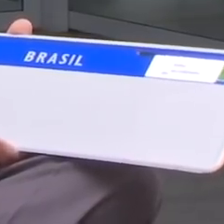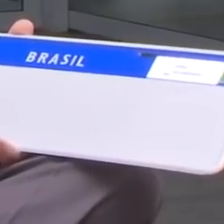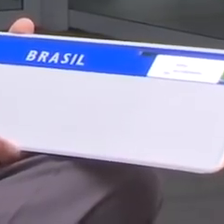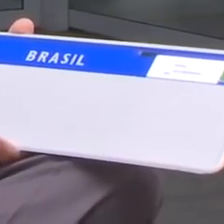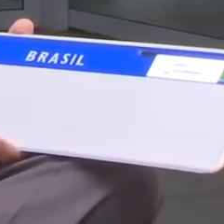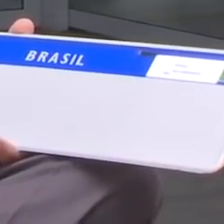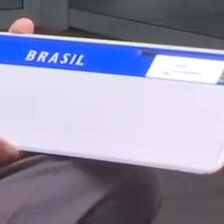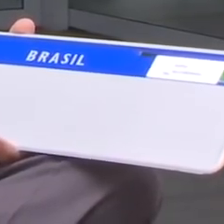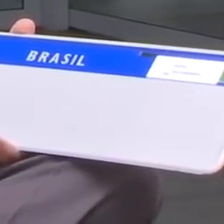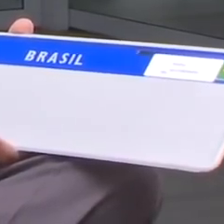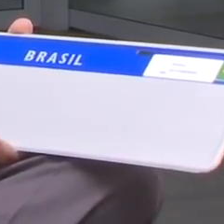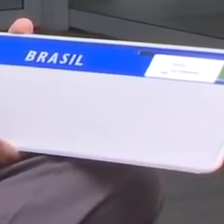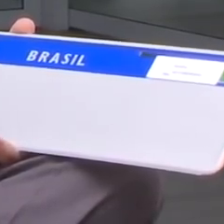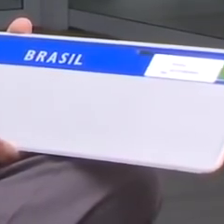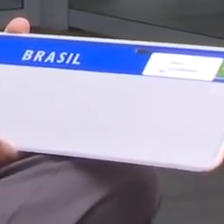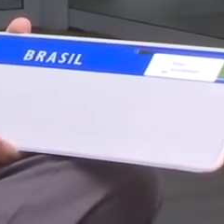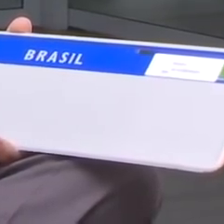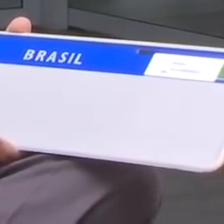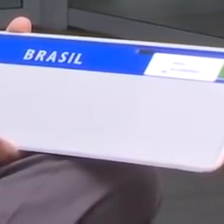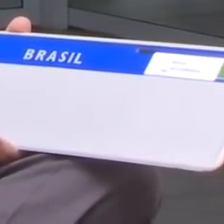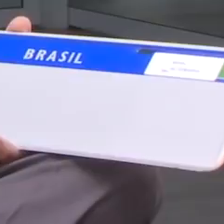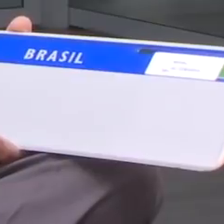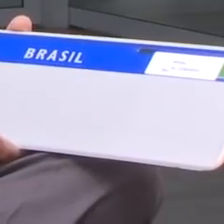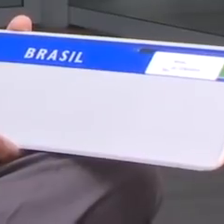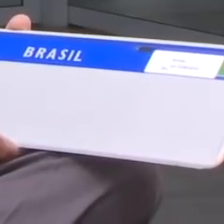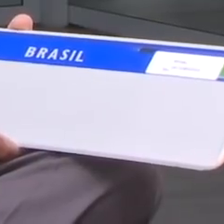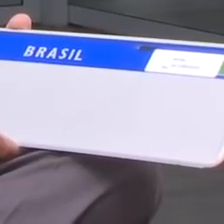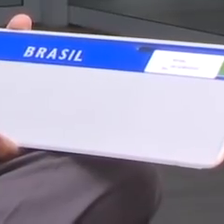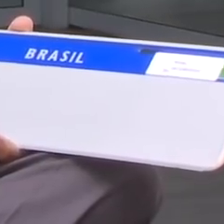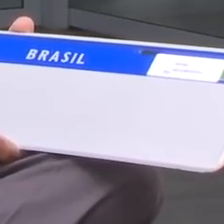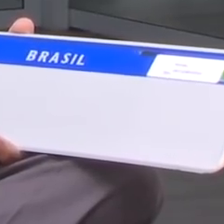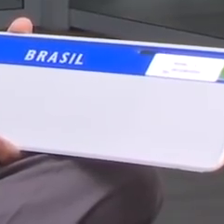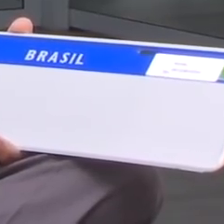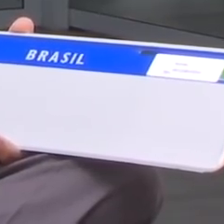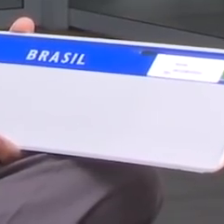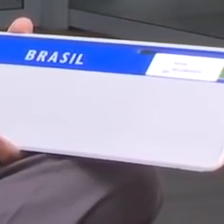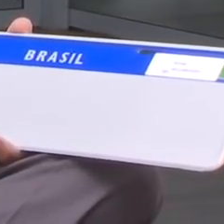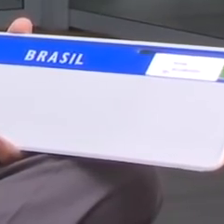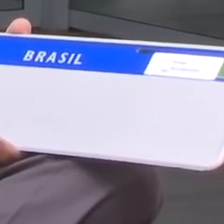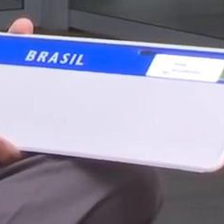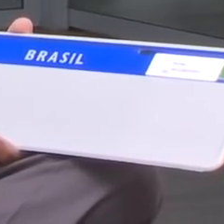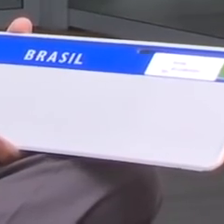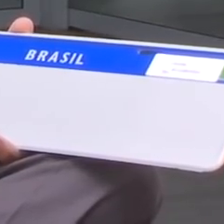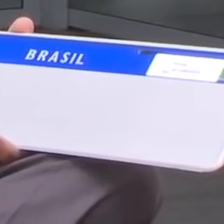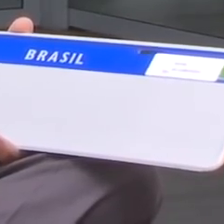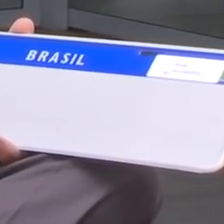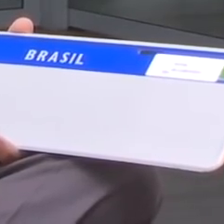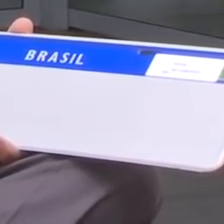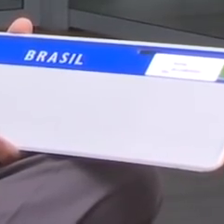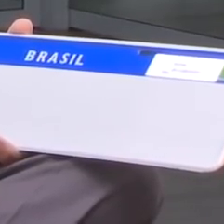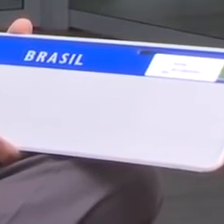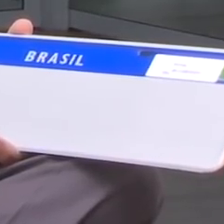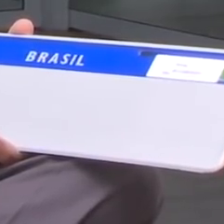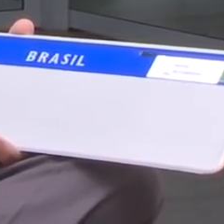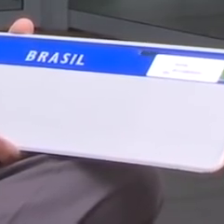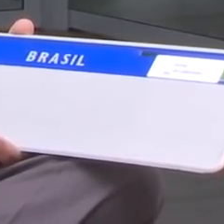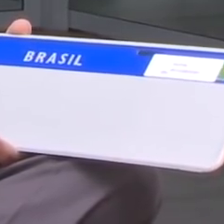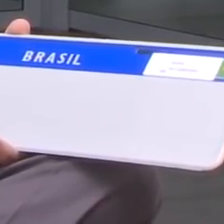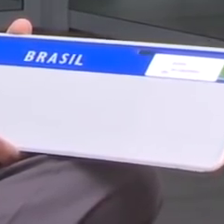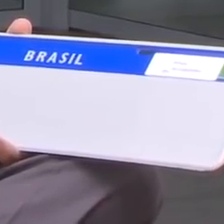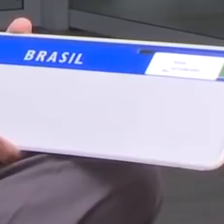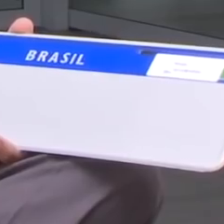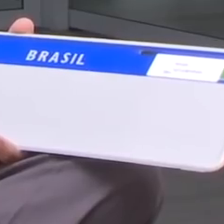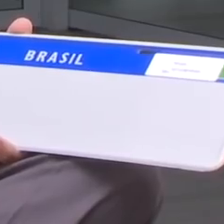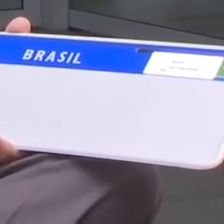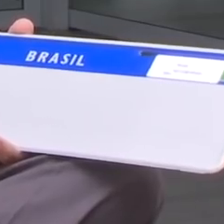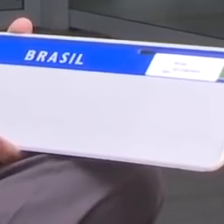trocar a placa. Então, quando ele tirou o município da placa, automaticamente, se eu levo o meu carro de São Paulo, um exemplo, para